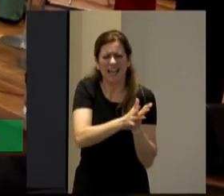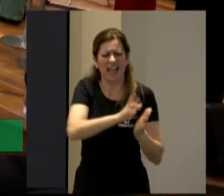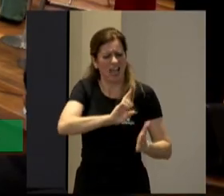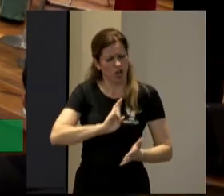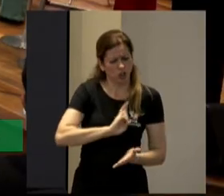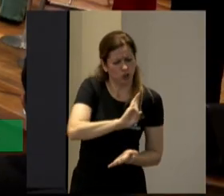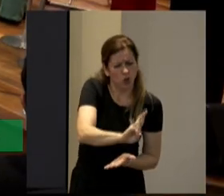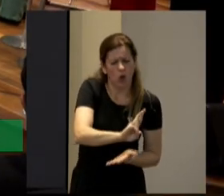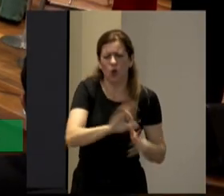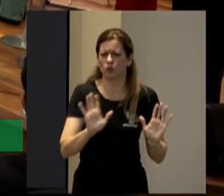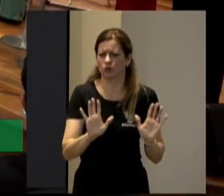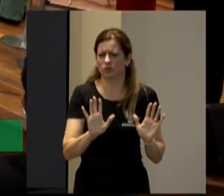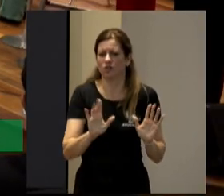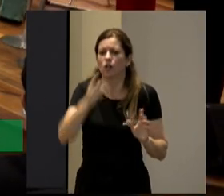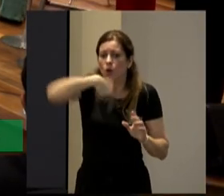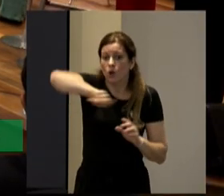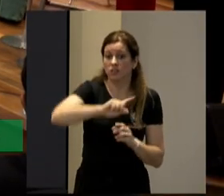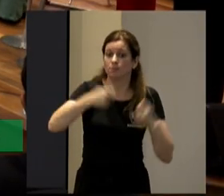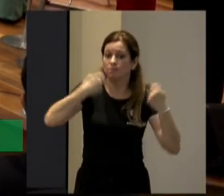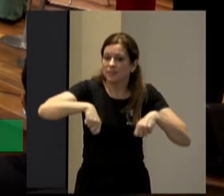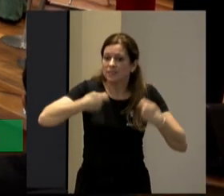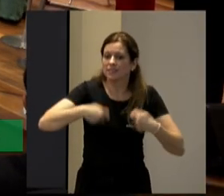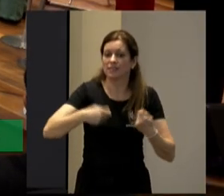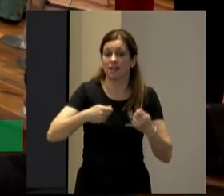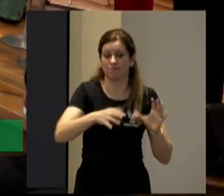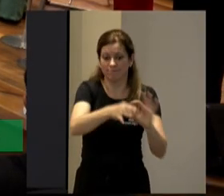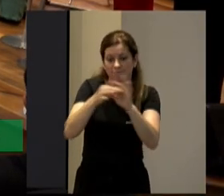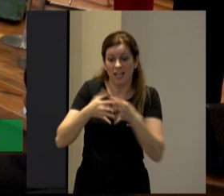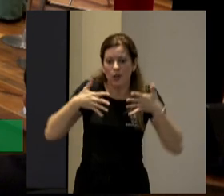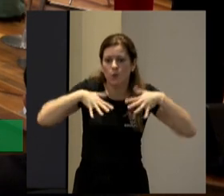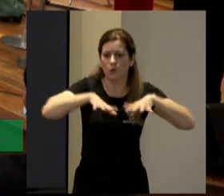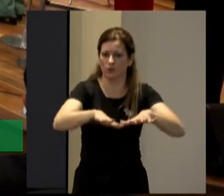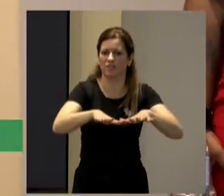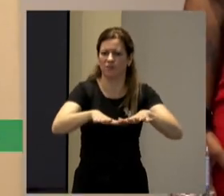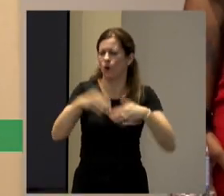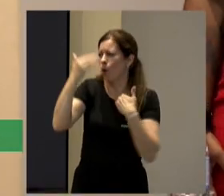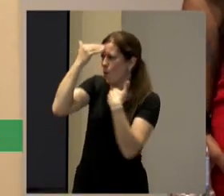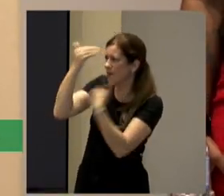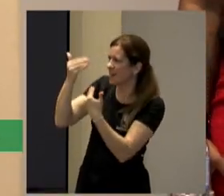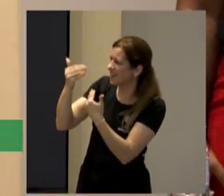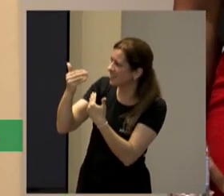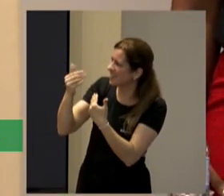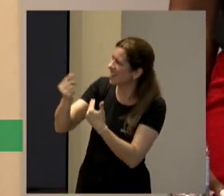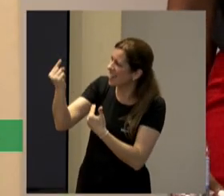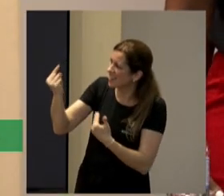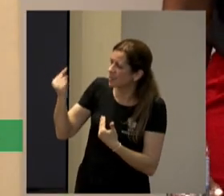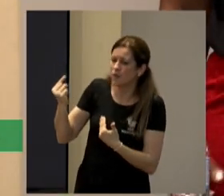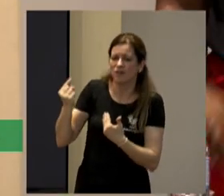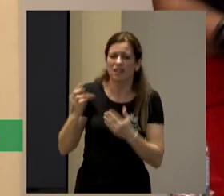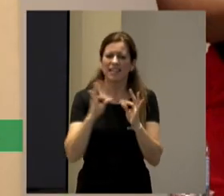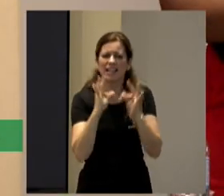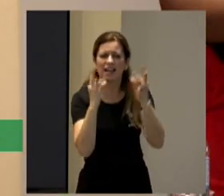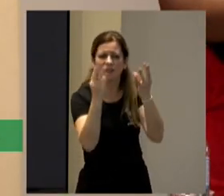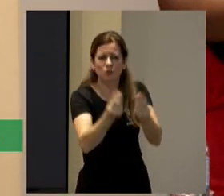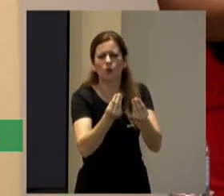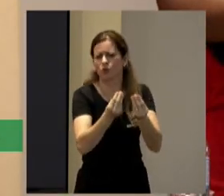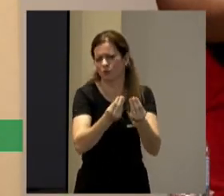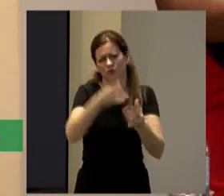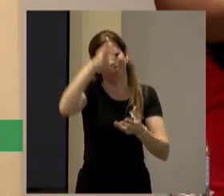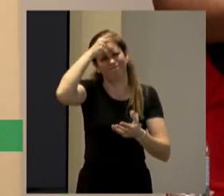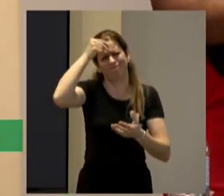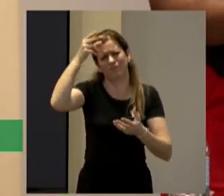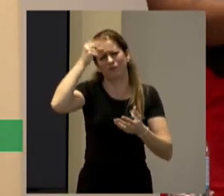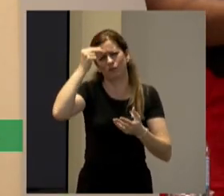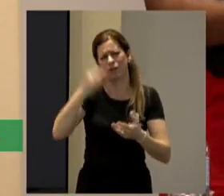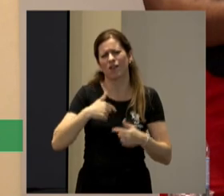Que a nossa rede realmente possa ser uma rede inclusiva. Gratidão a vocês e gratidão a essa nossa rede, que eu tenho